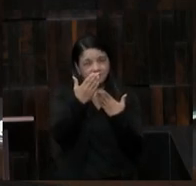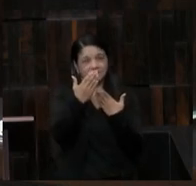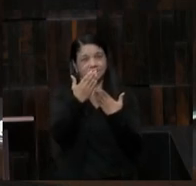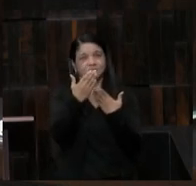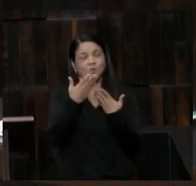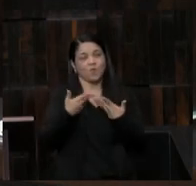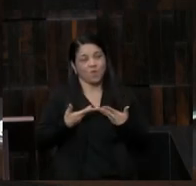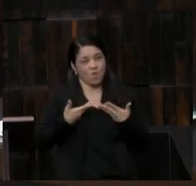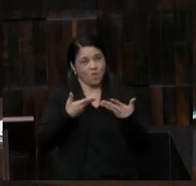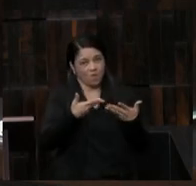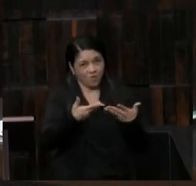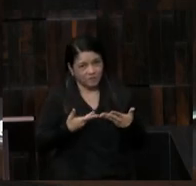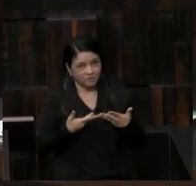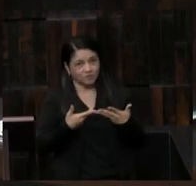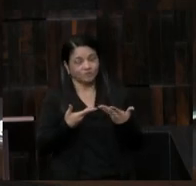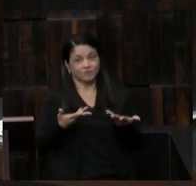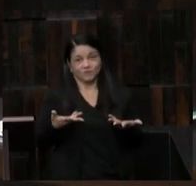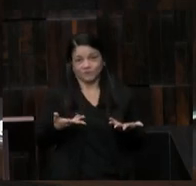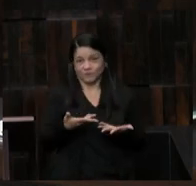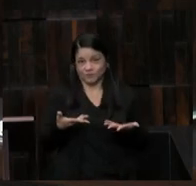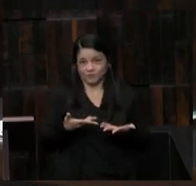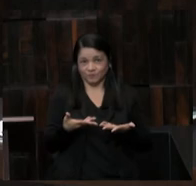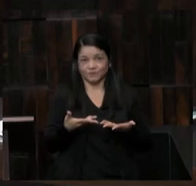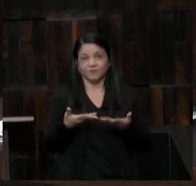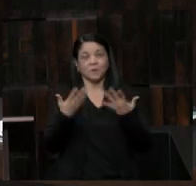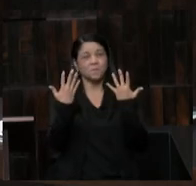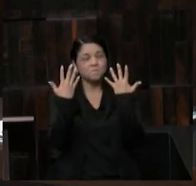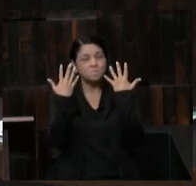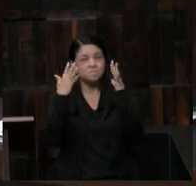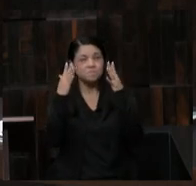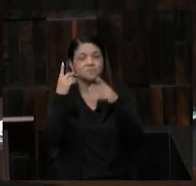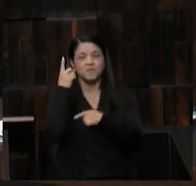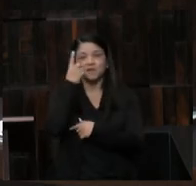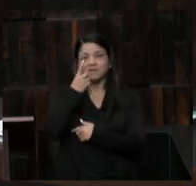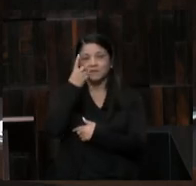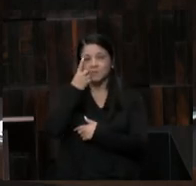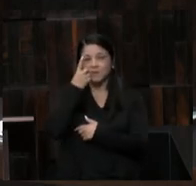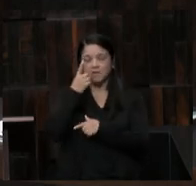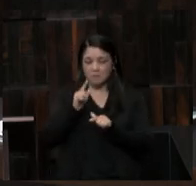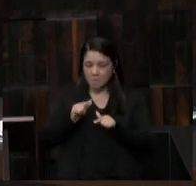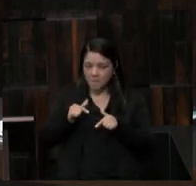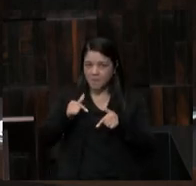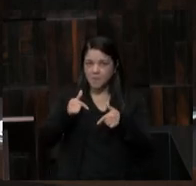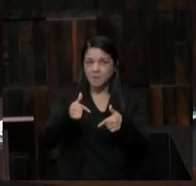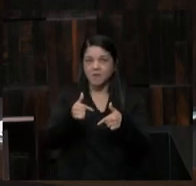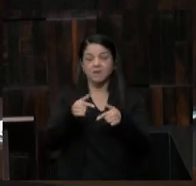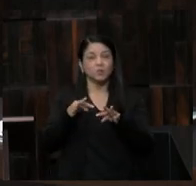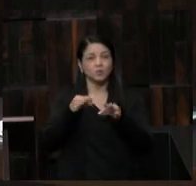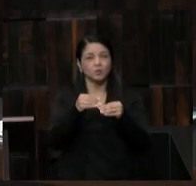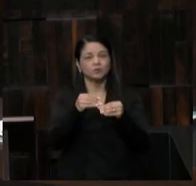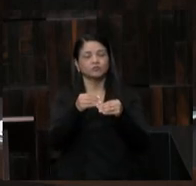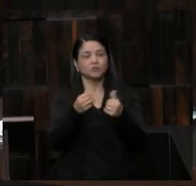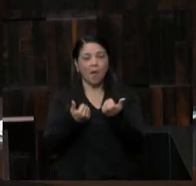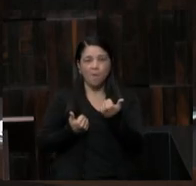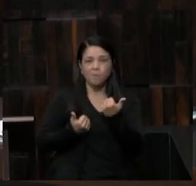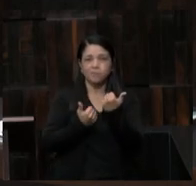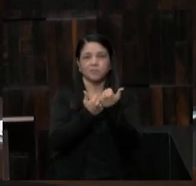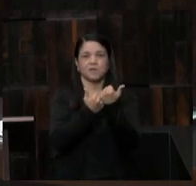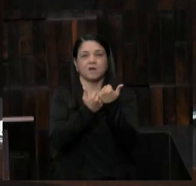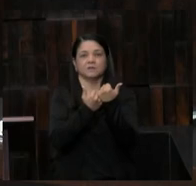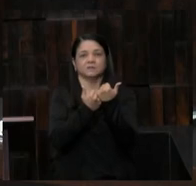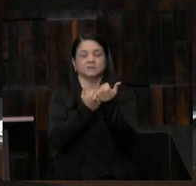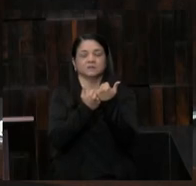pelo convite para estar aqui hoje e parabenizar a deputada por essa iniciativa e todos que colaboraram para a